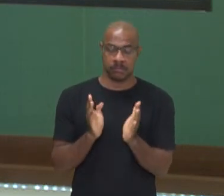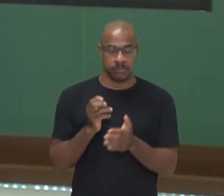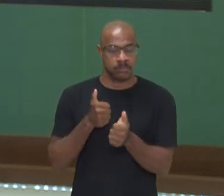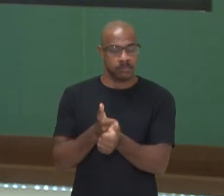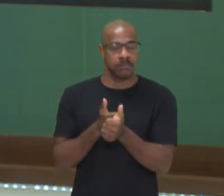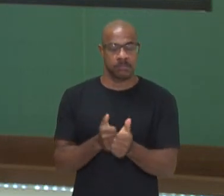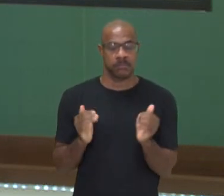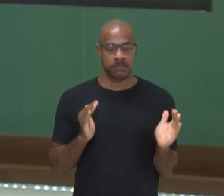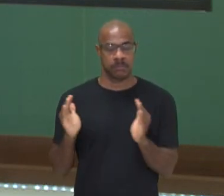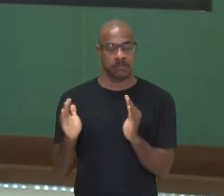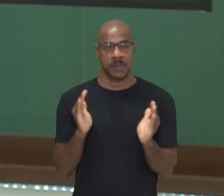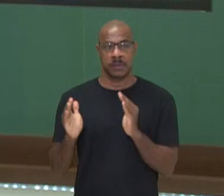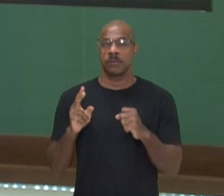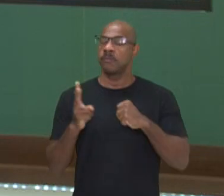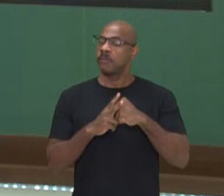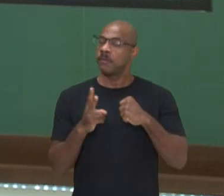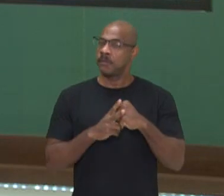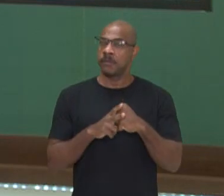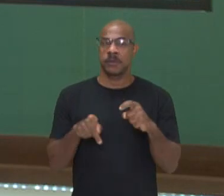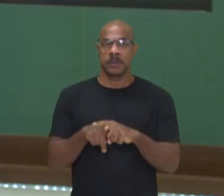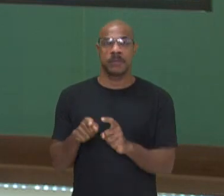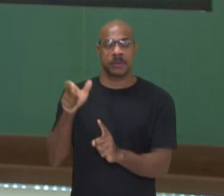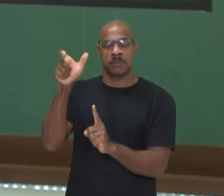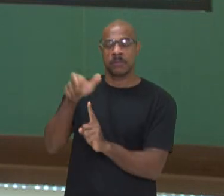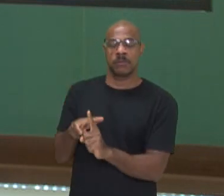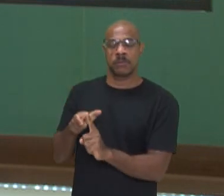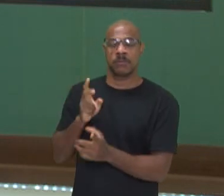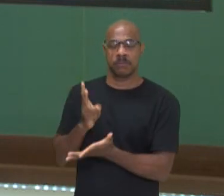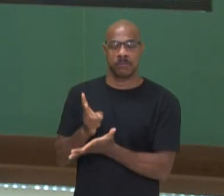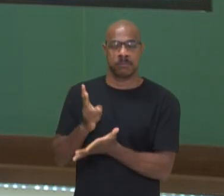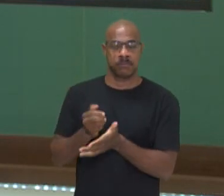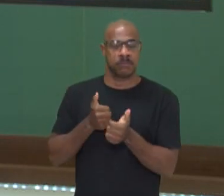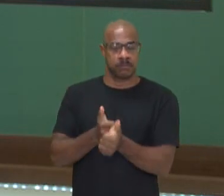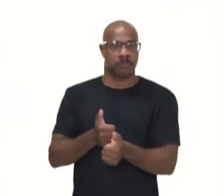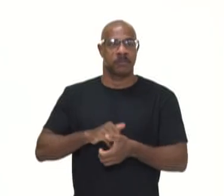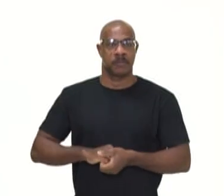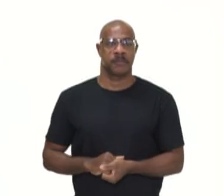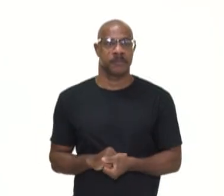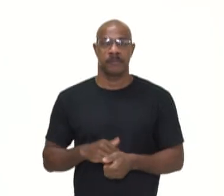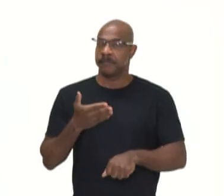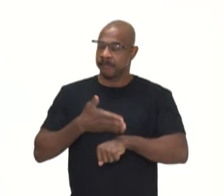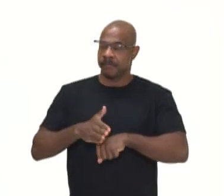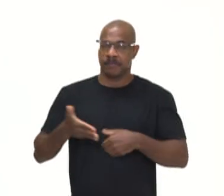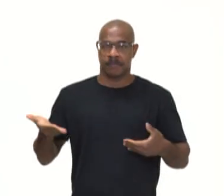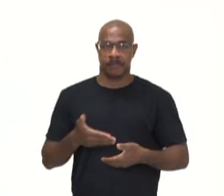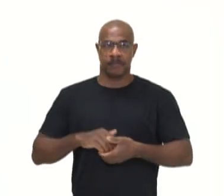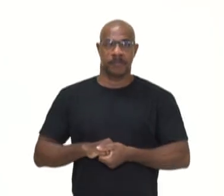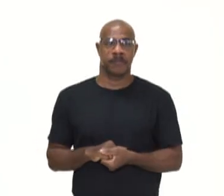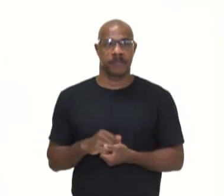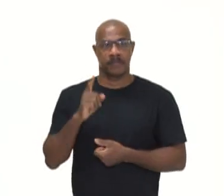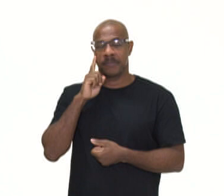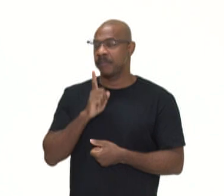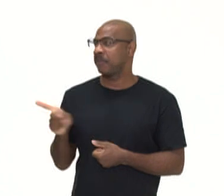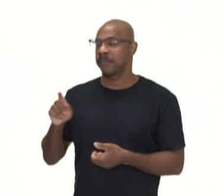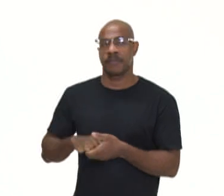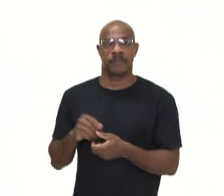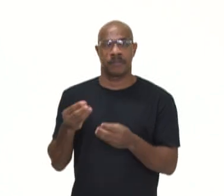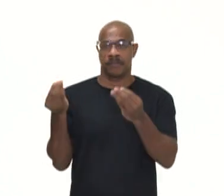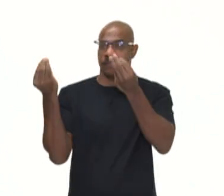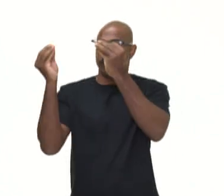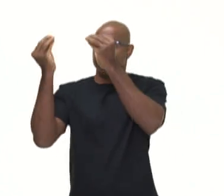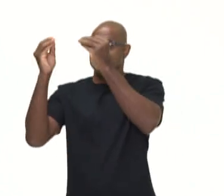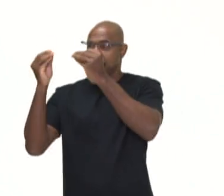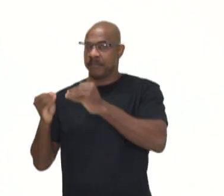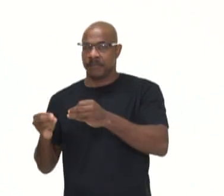segue sempre o mesmo sujeito, ok? Bora praticar? Fill in with the tag questions. Eu quero que vocês preencham as